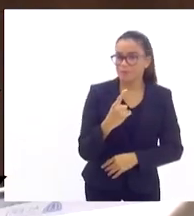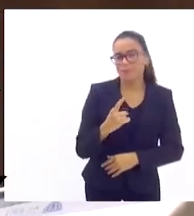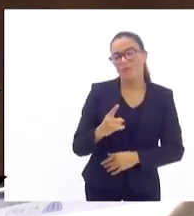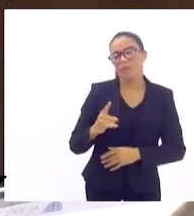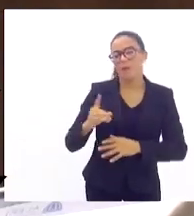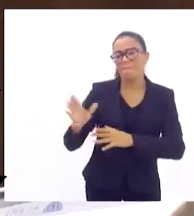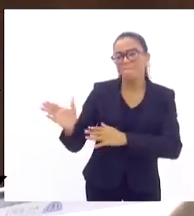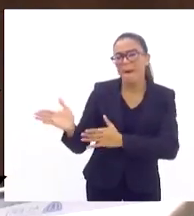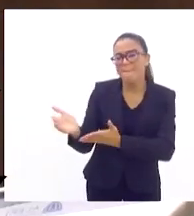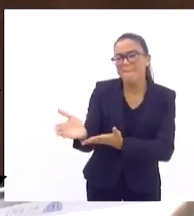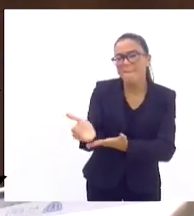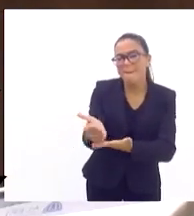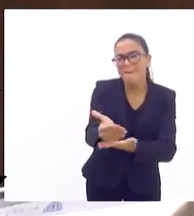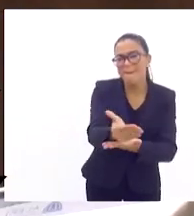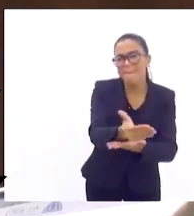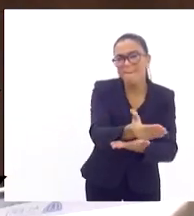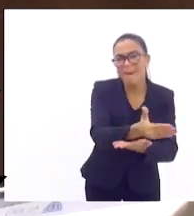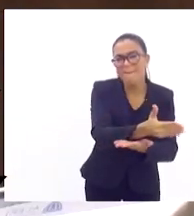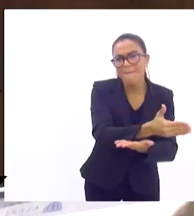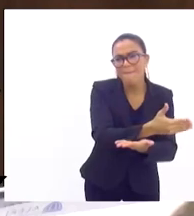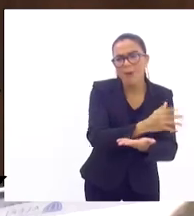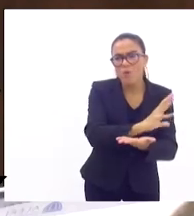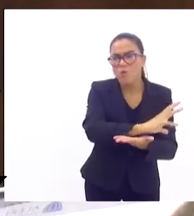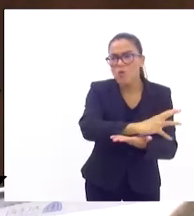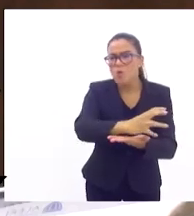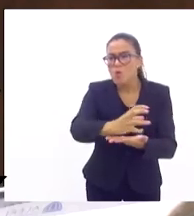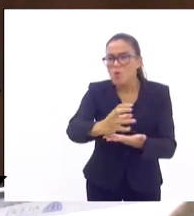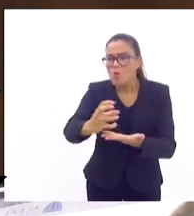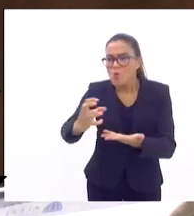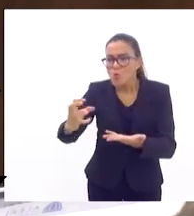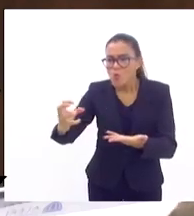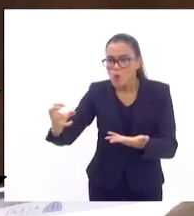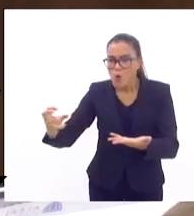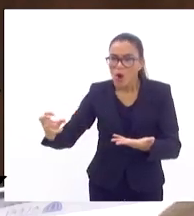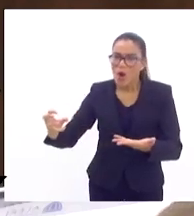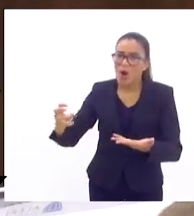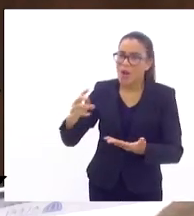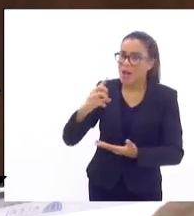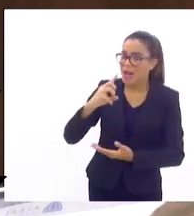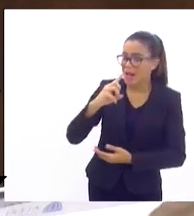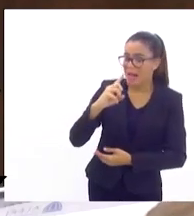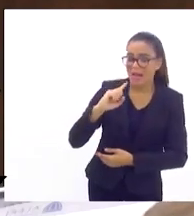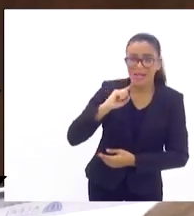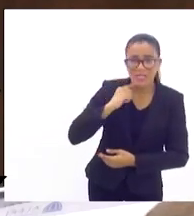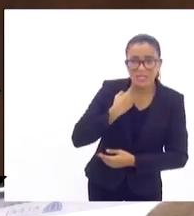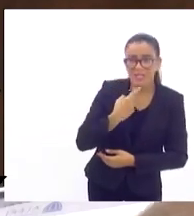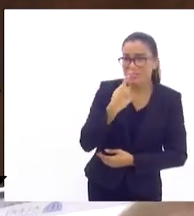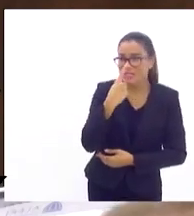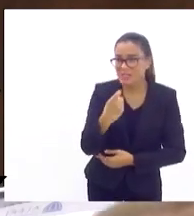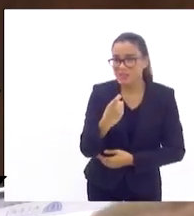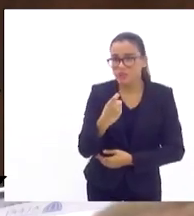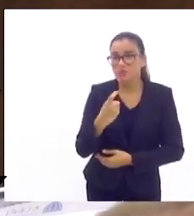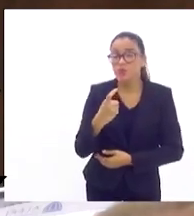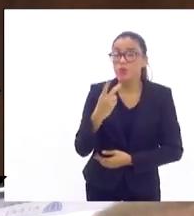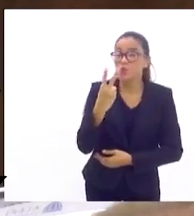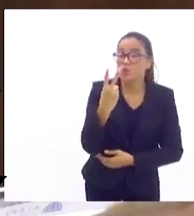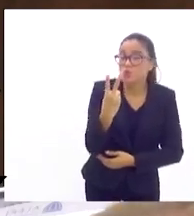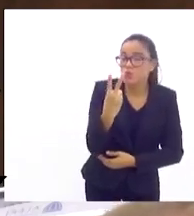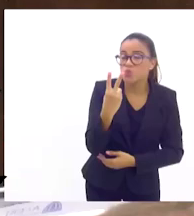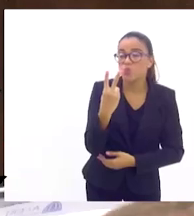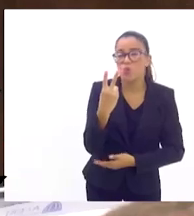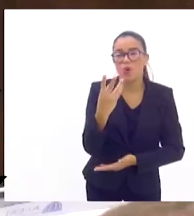tiramos o lixo todo, fizemos todo um trabalho que foi visto pela população, saíram de lá 2.000 toneladas de lixo de